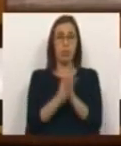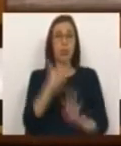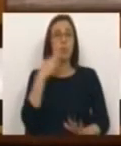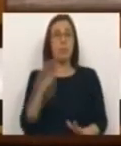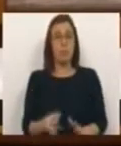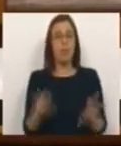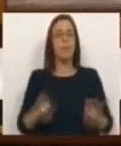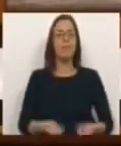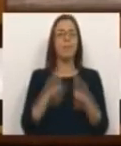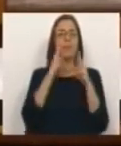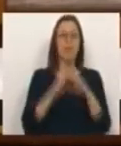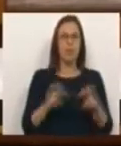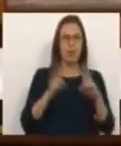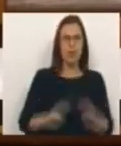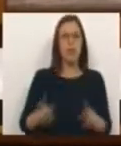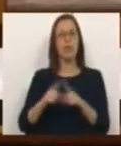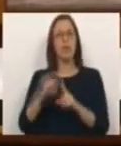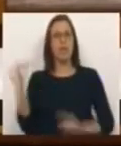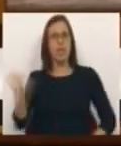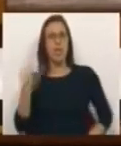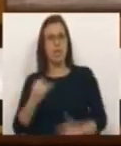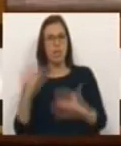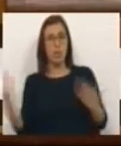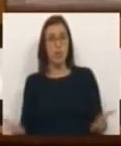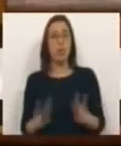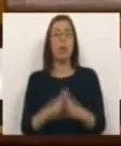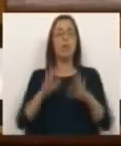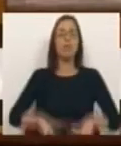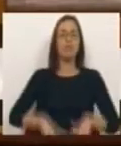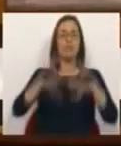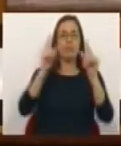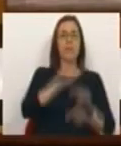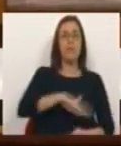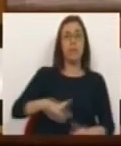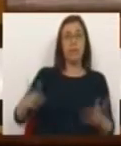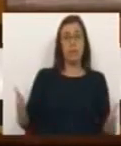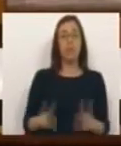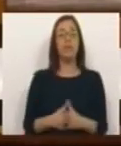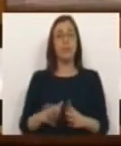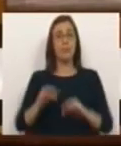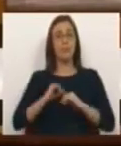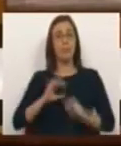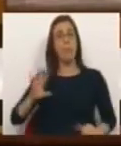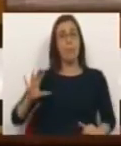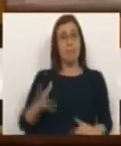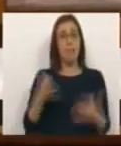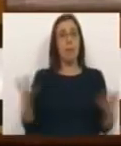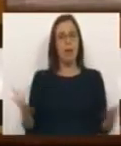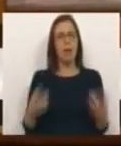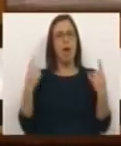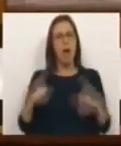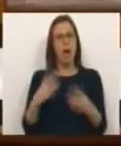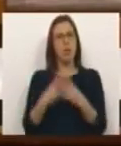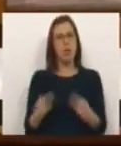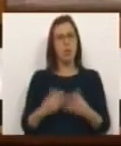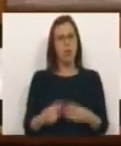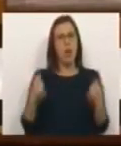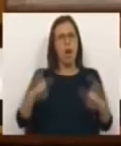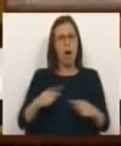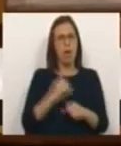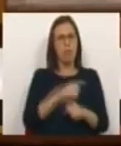todos, para os investigadores, para as instituições, para o desenvolvimento científico, para o nosso país. Há soluções